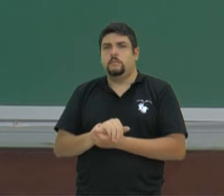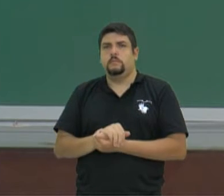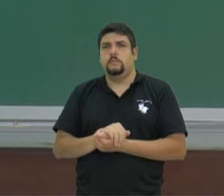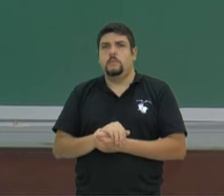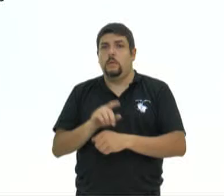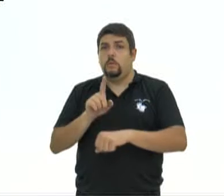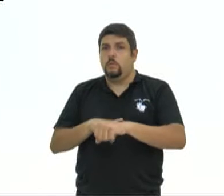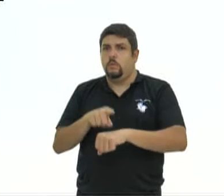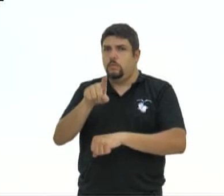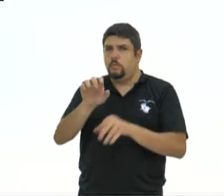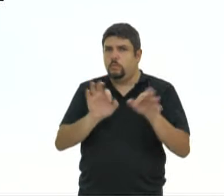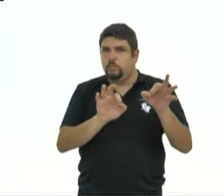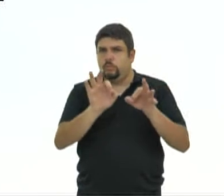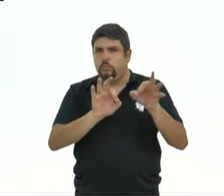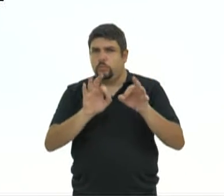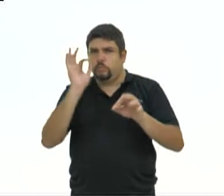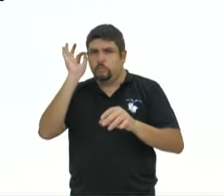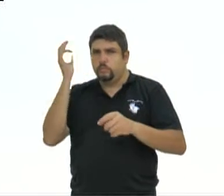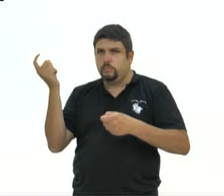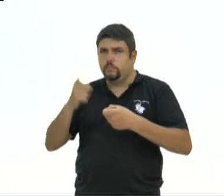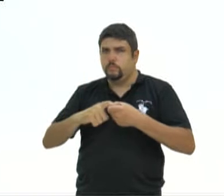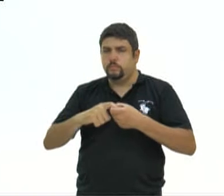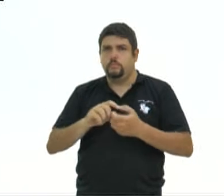dou um tempinho, resolva esse exercício e a gente já volta.